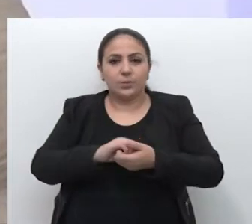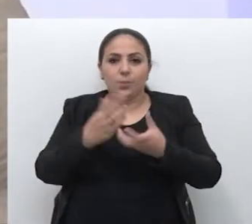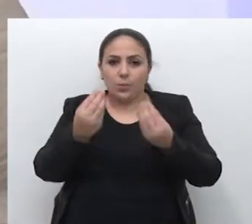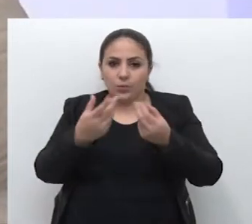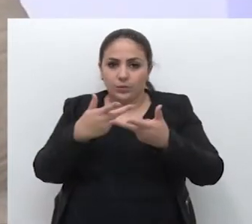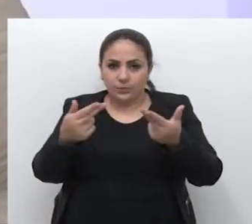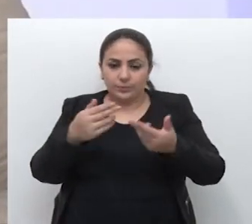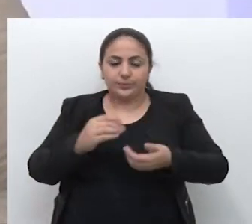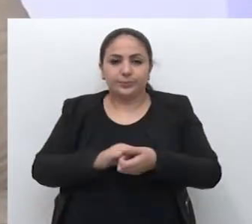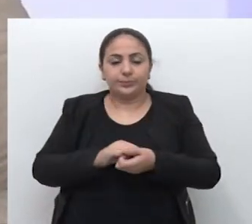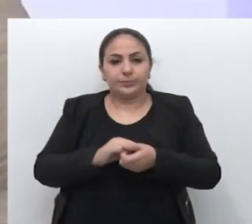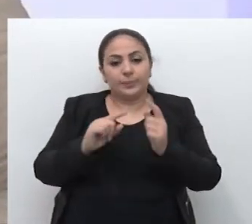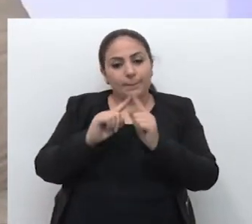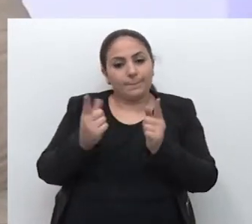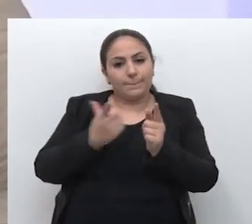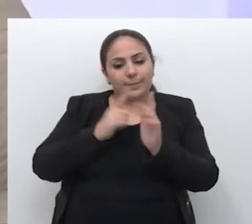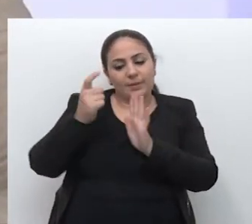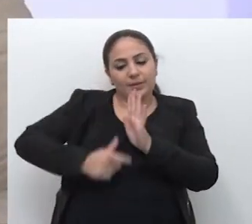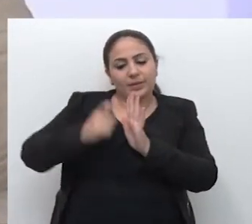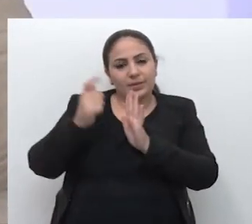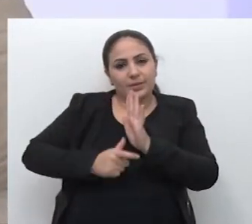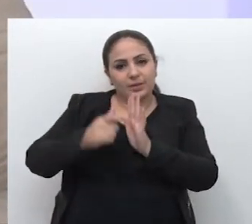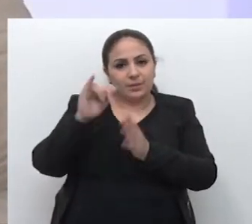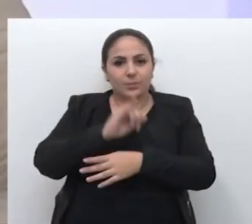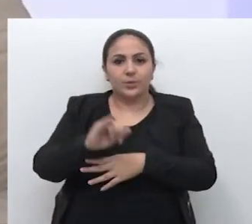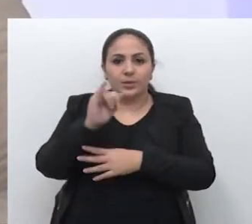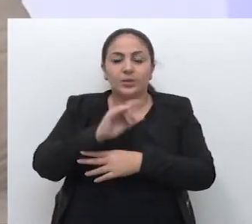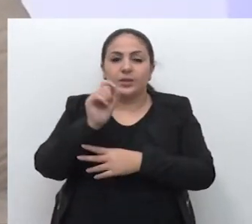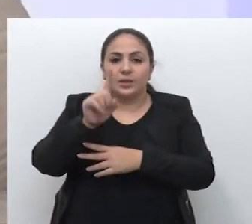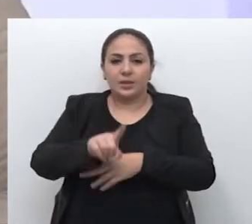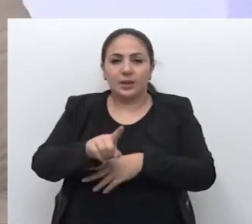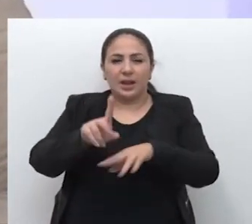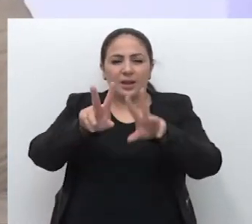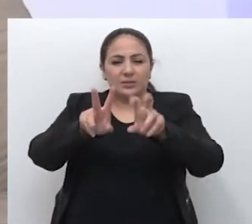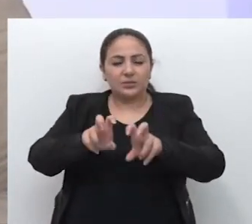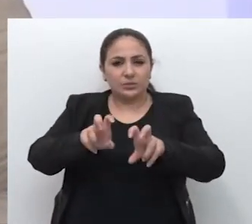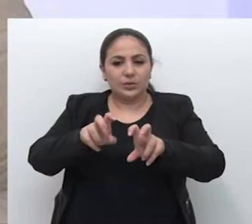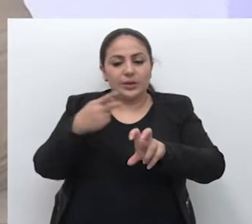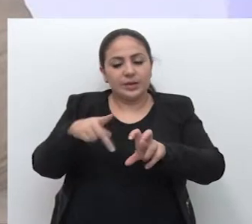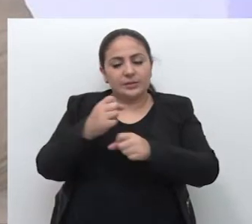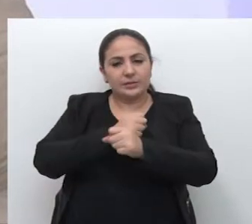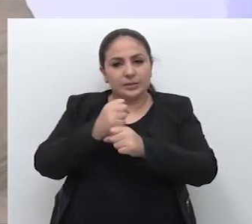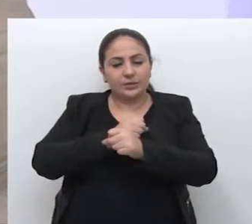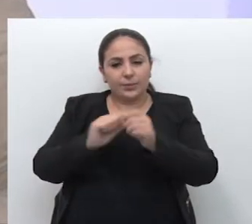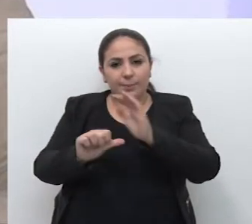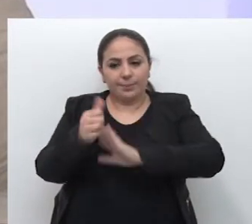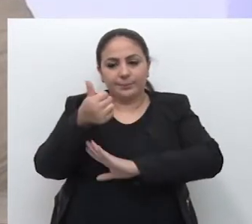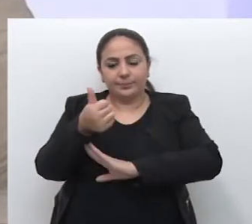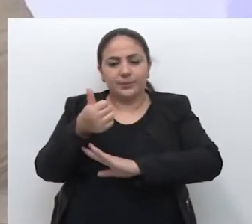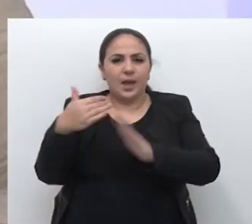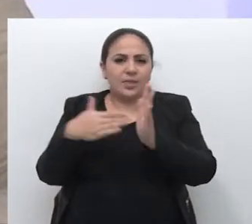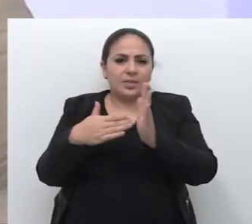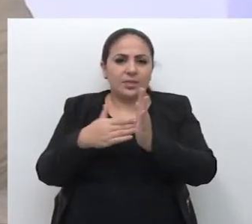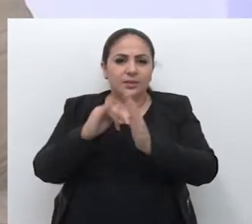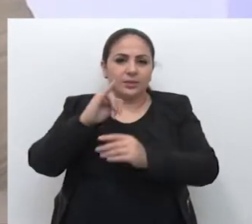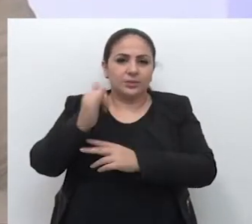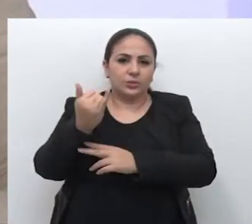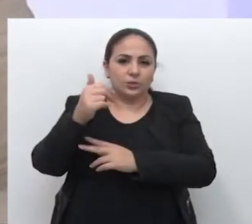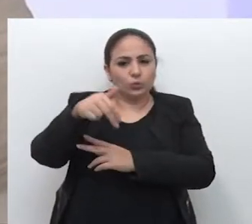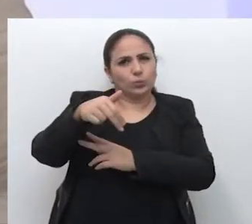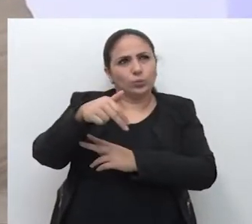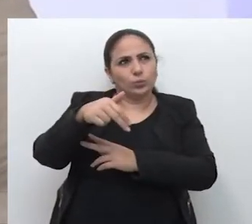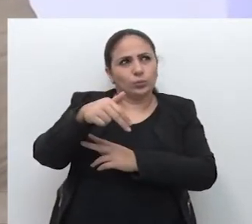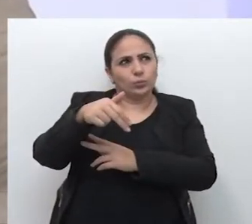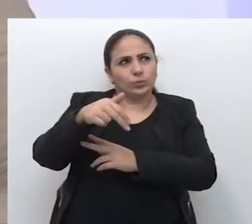por enquanto, as operações Balada Segura. Mas nós temos um dado muito importante, que é a questão que este ano, no primeiro,